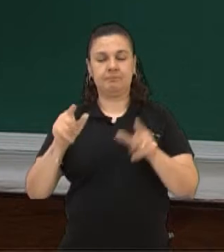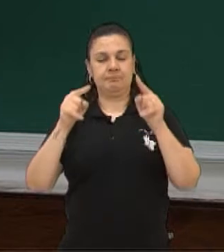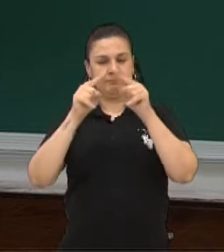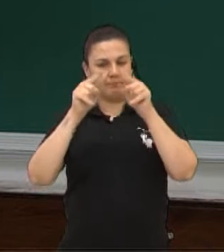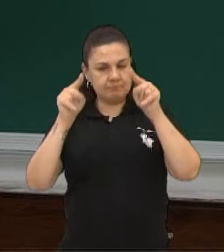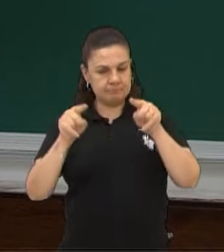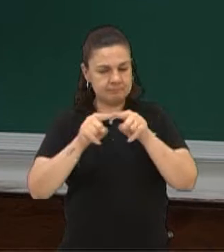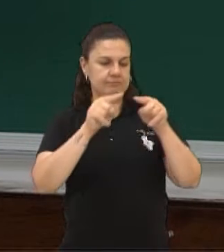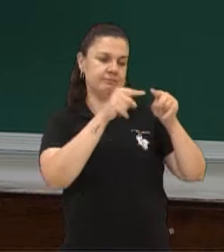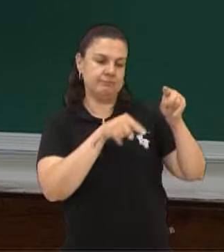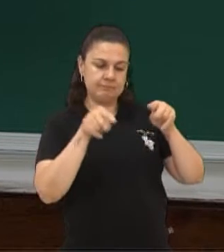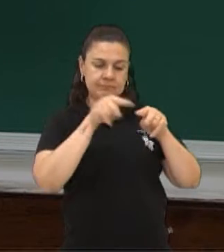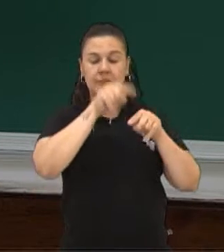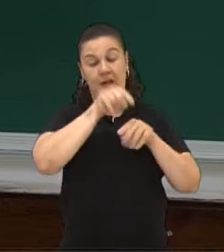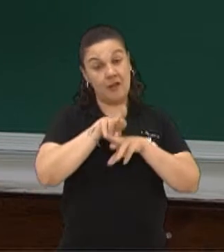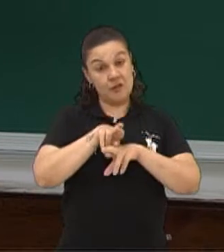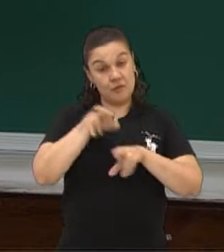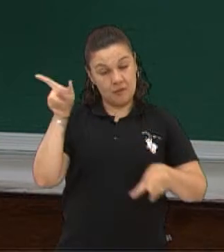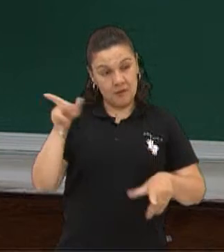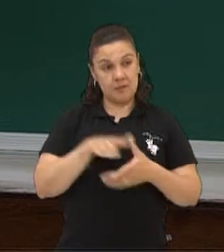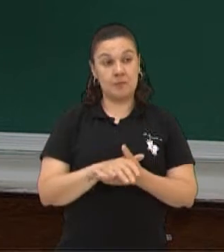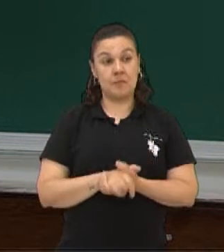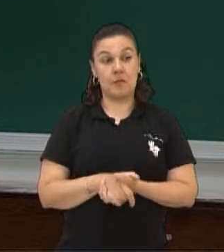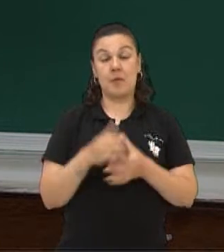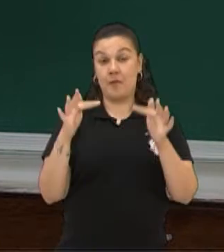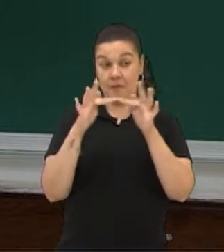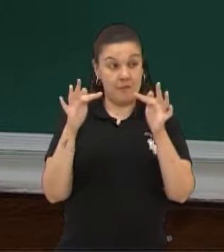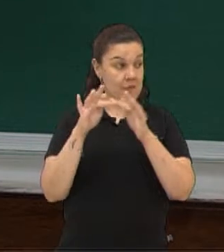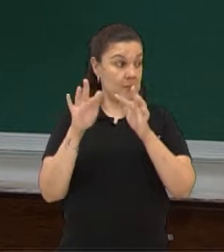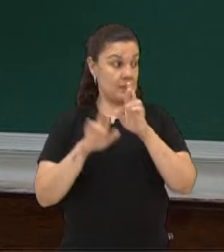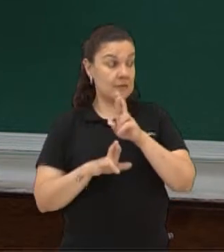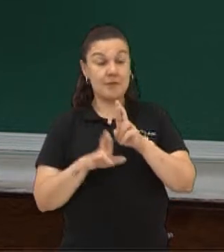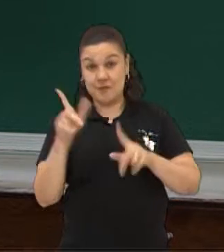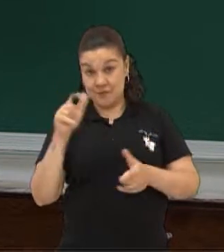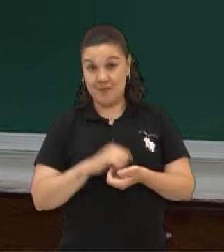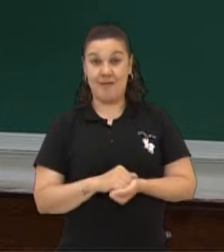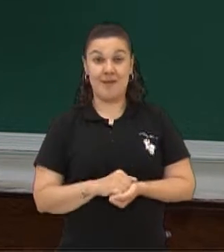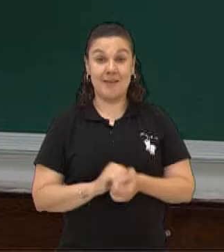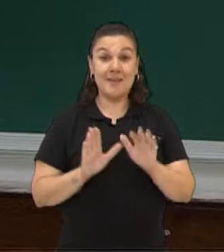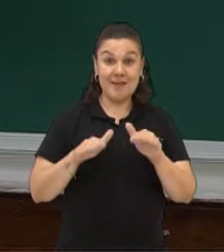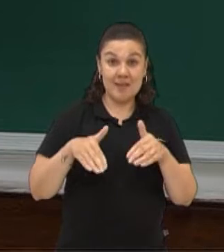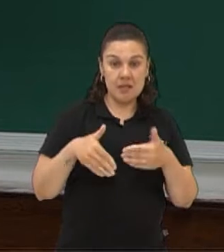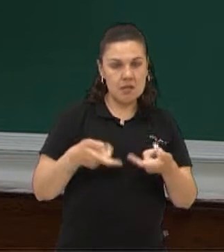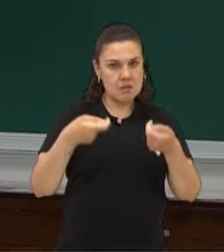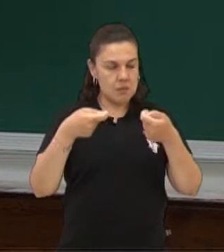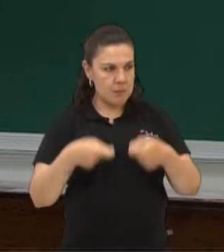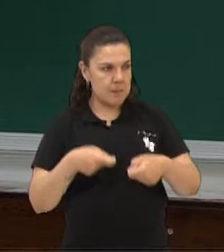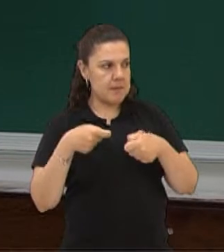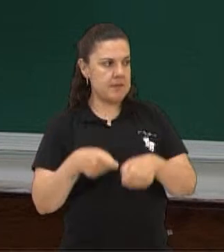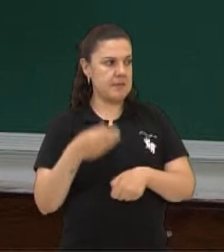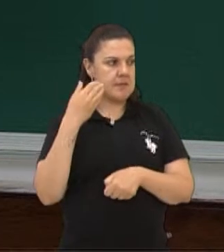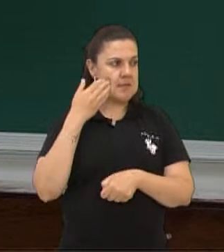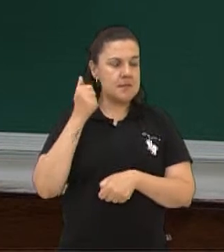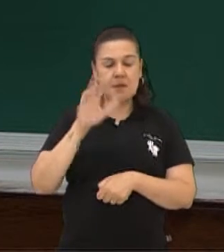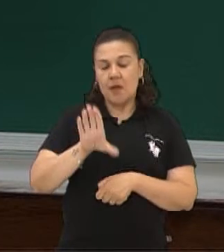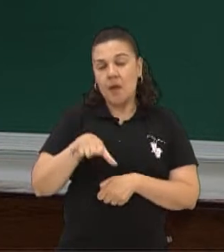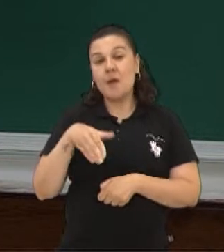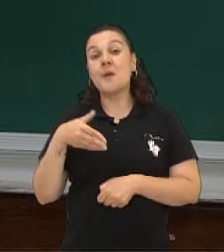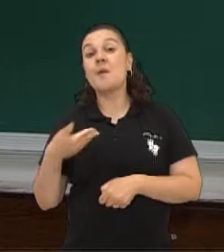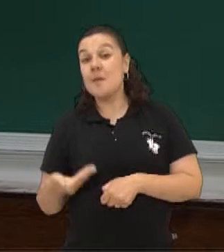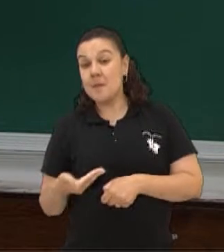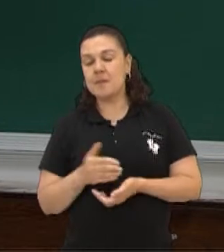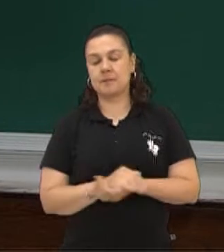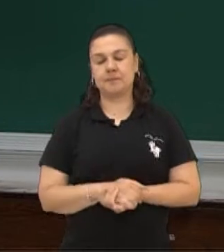matemática calcula a fórmula calcula a área com uma fórmula diferente. Então, você precisa saber qual que é,